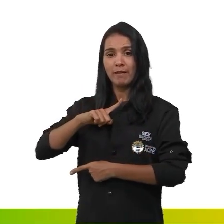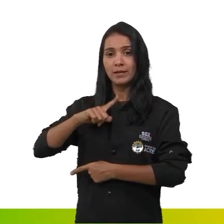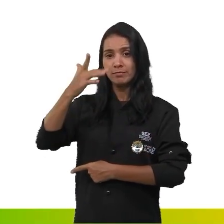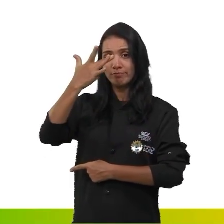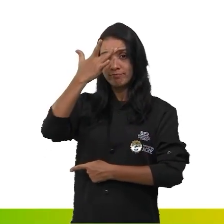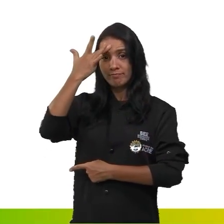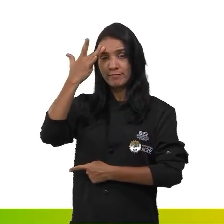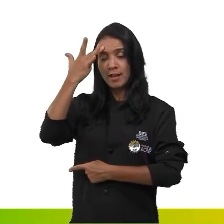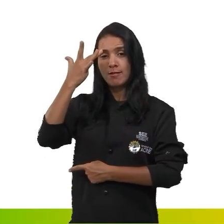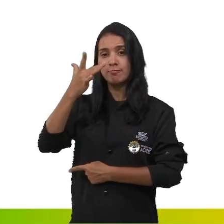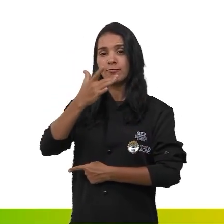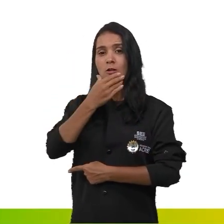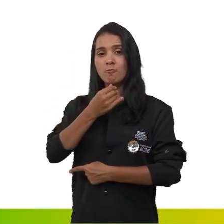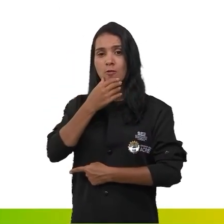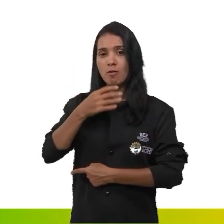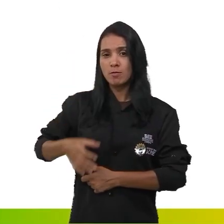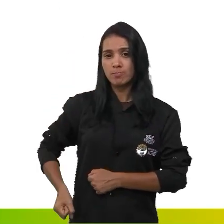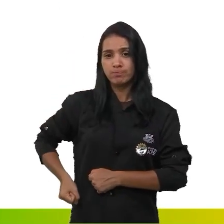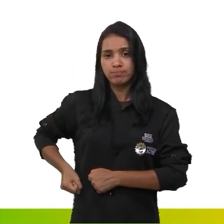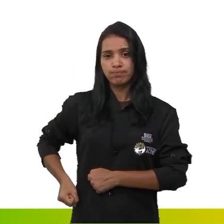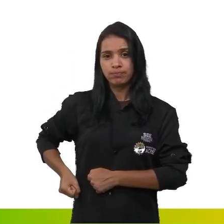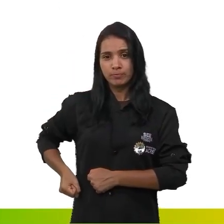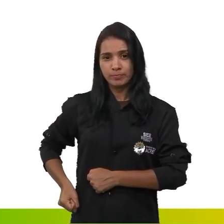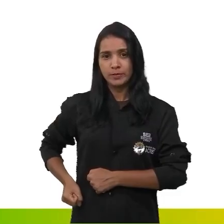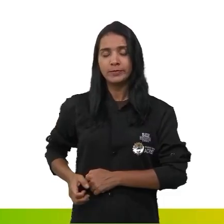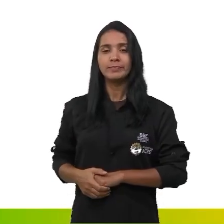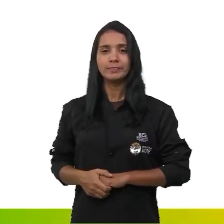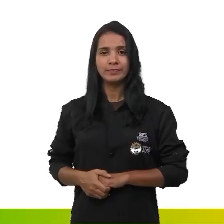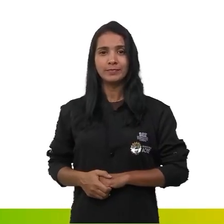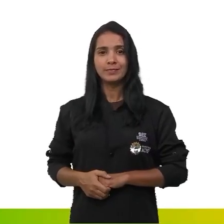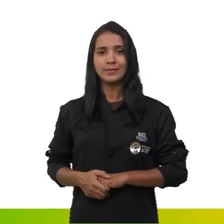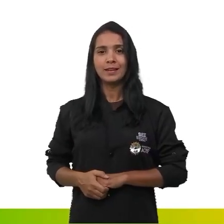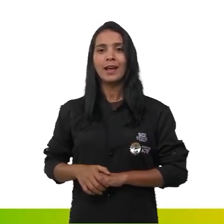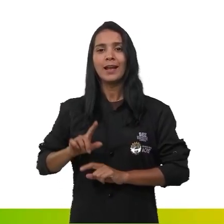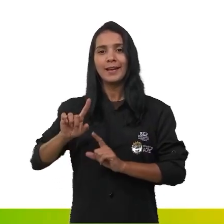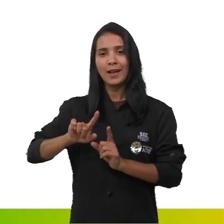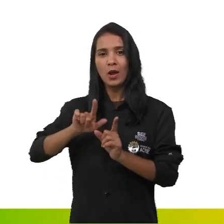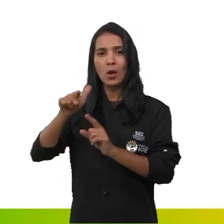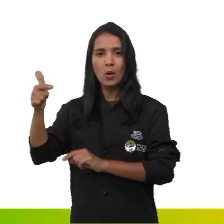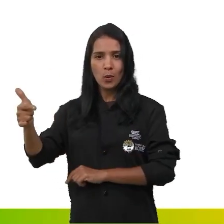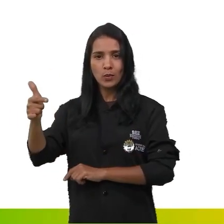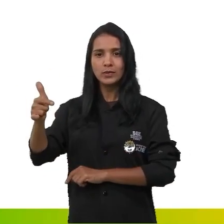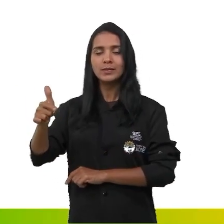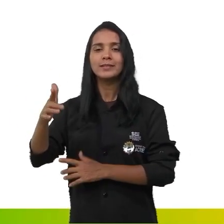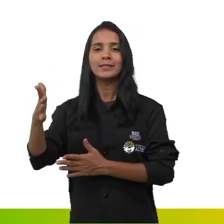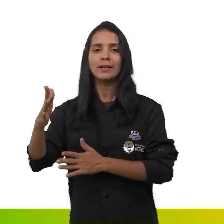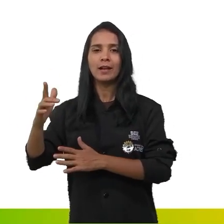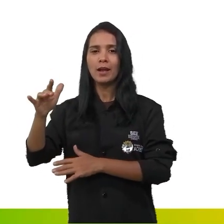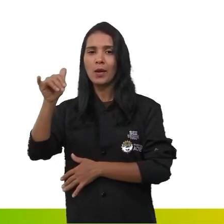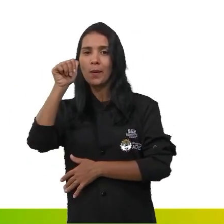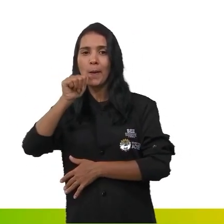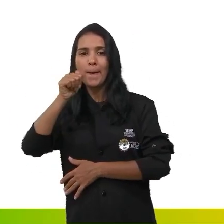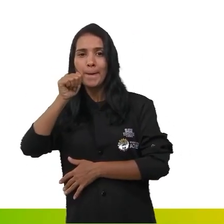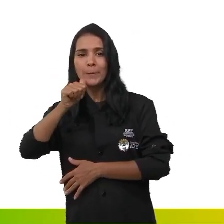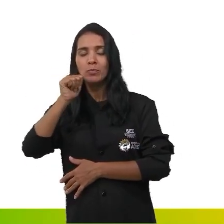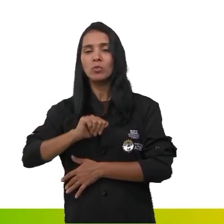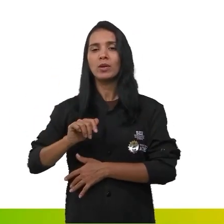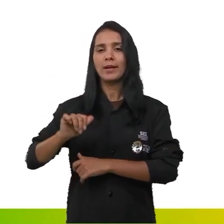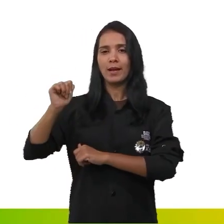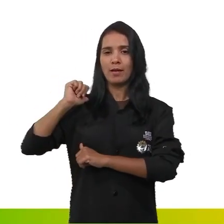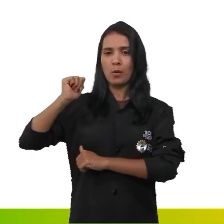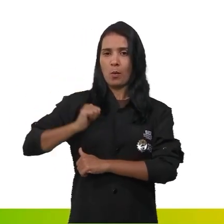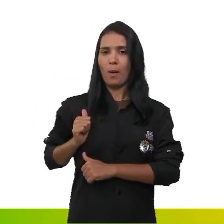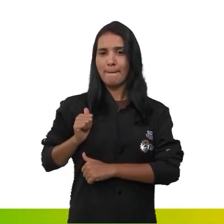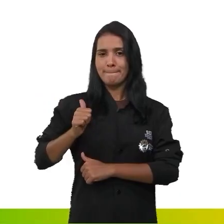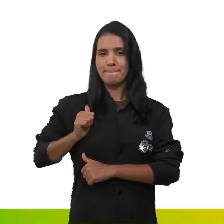escrito Bolsa Político. E do outro lado, alguém da população, uma mulher